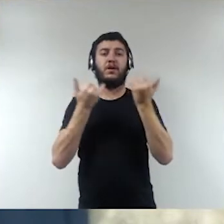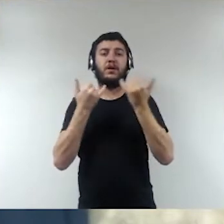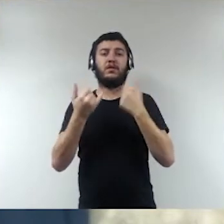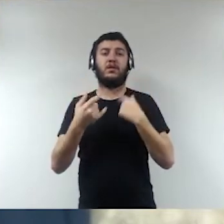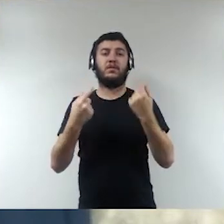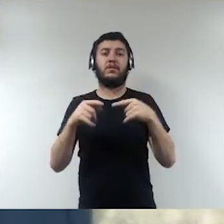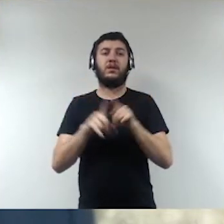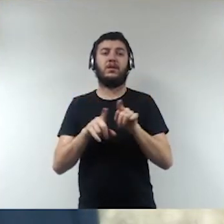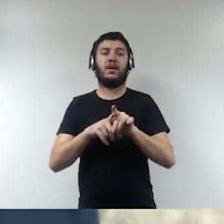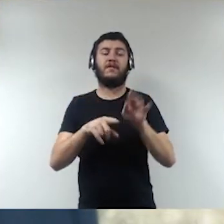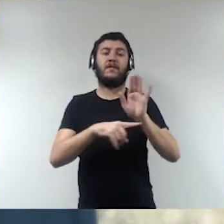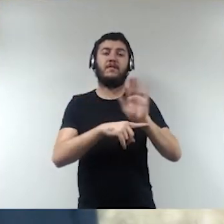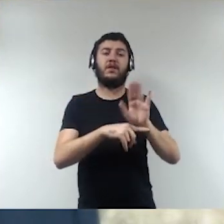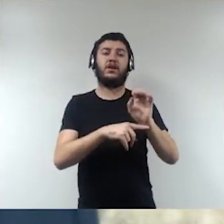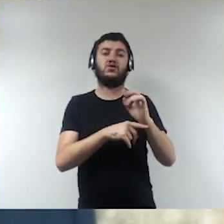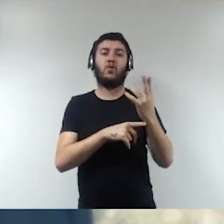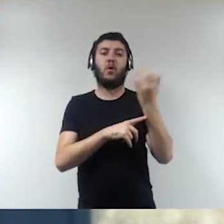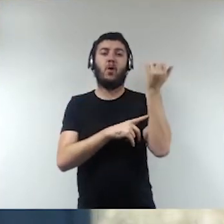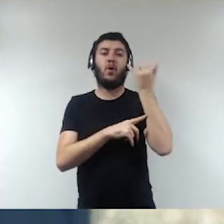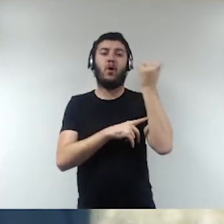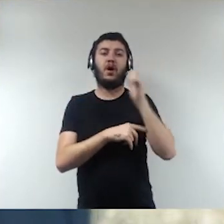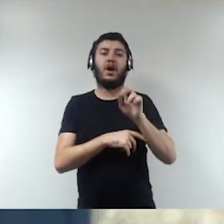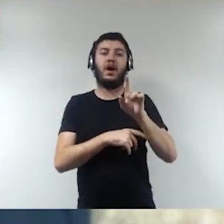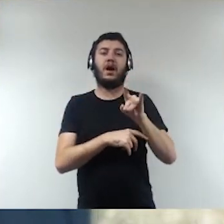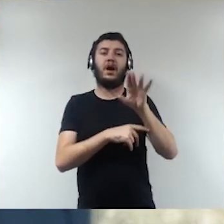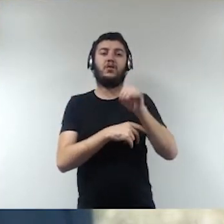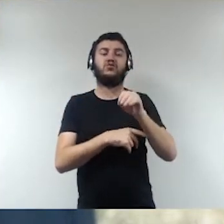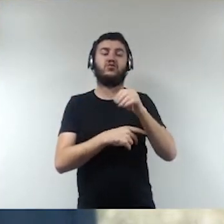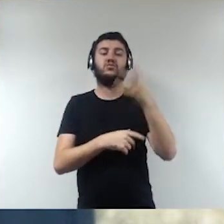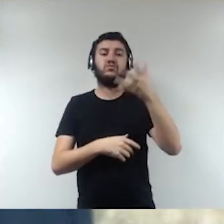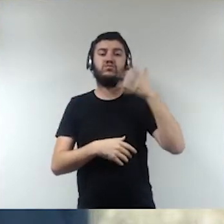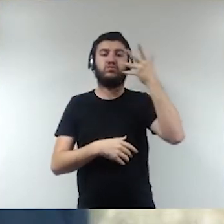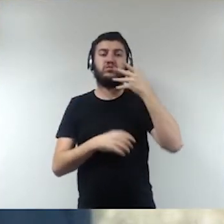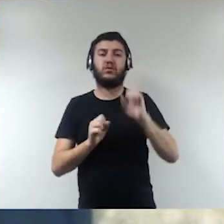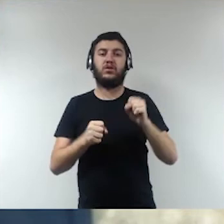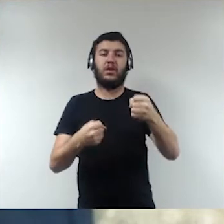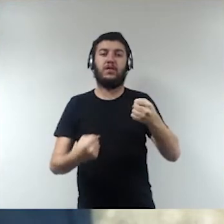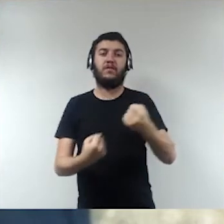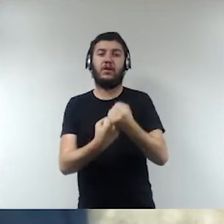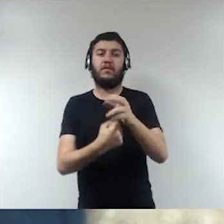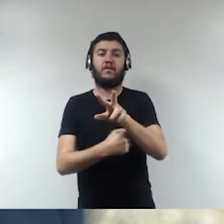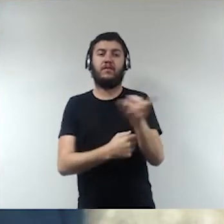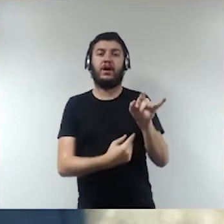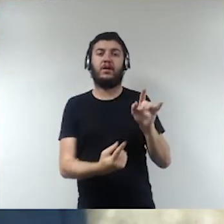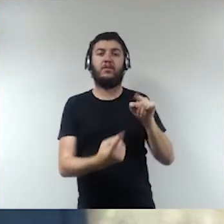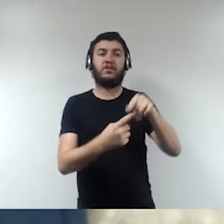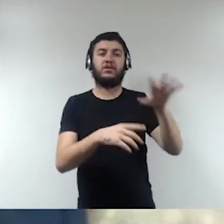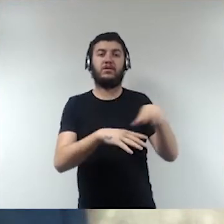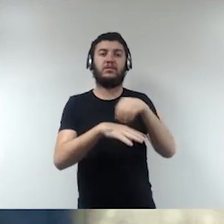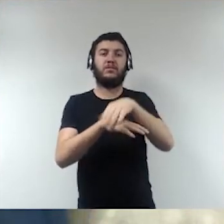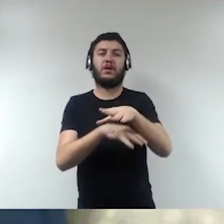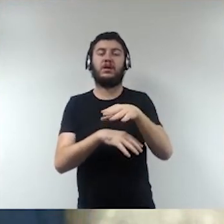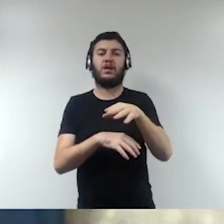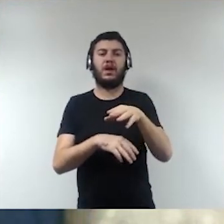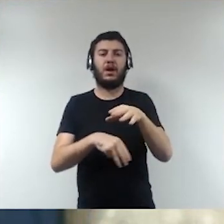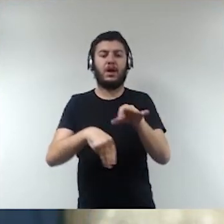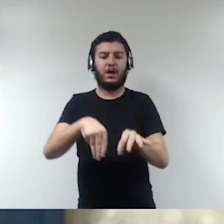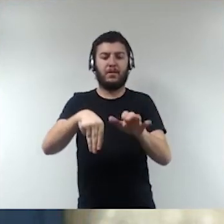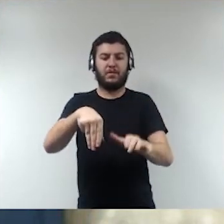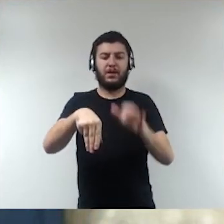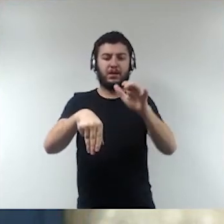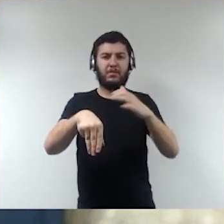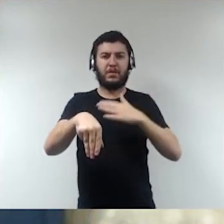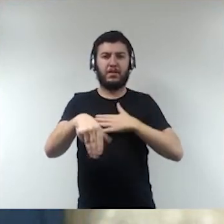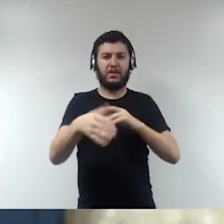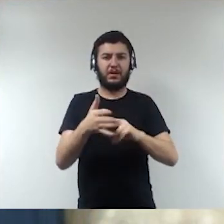vídeo ou um áudio dessa sustentação oral, que seria encaminhado para os ministros. Para mim, isso não é sustentação